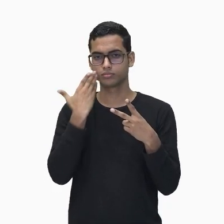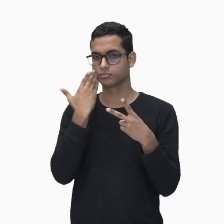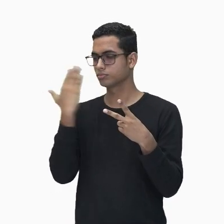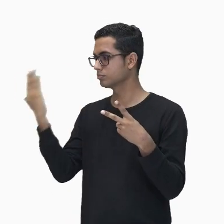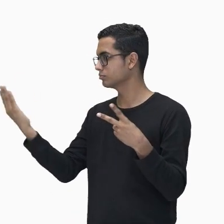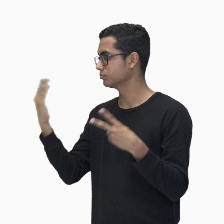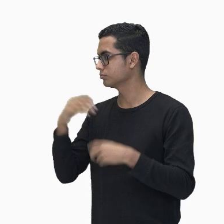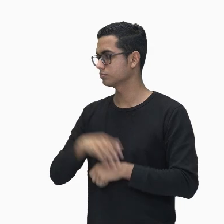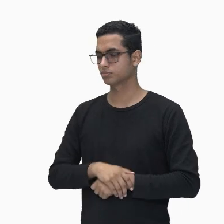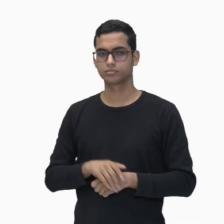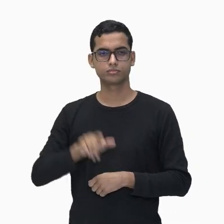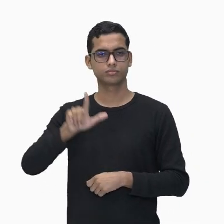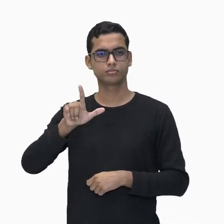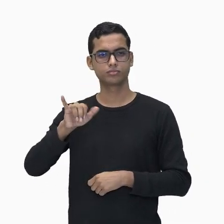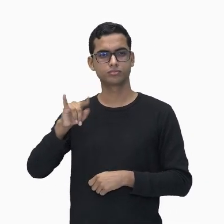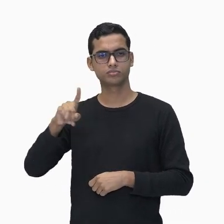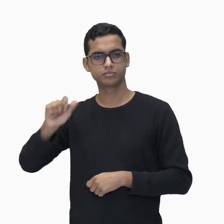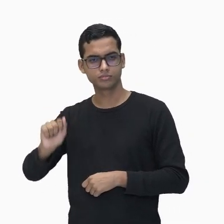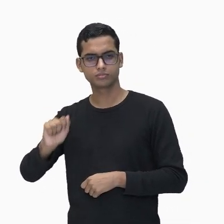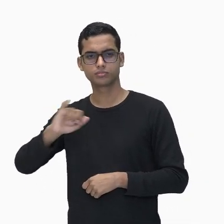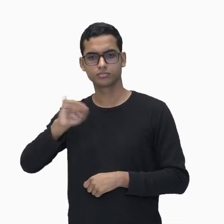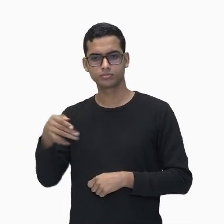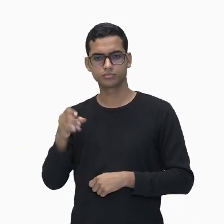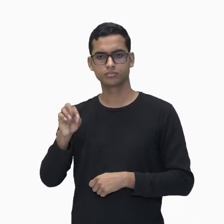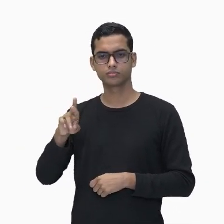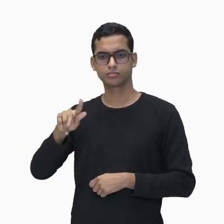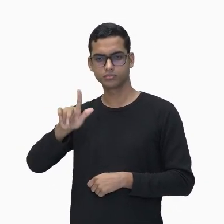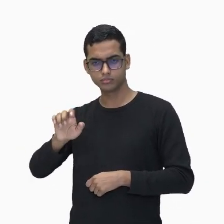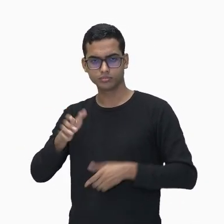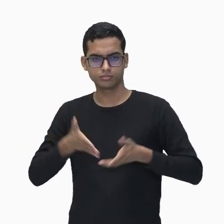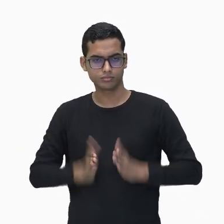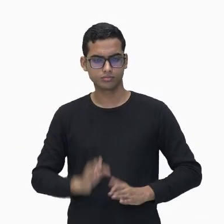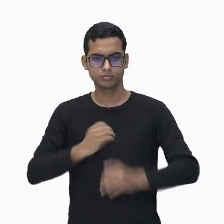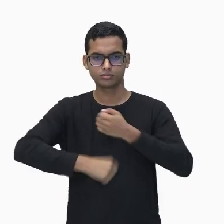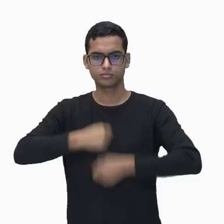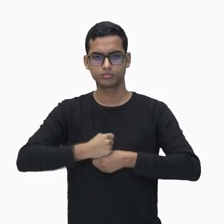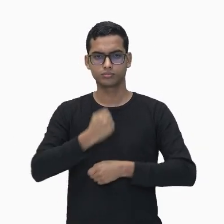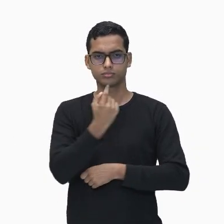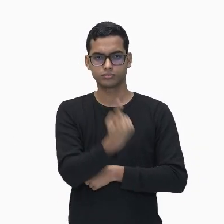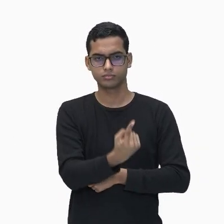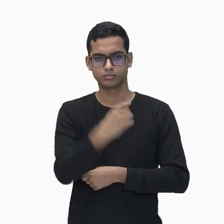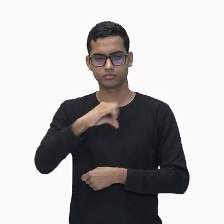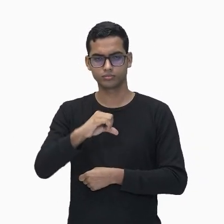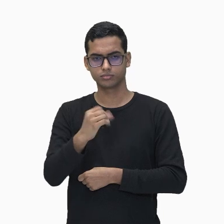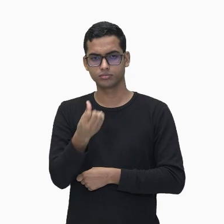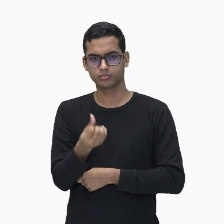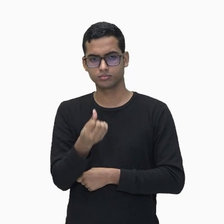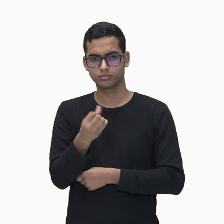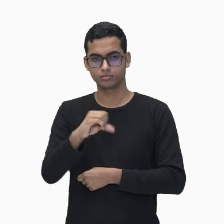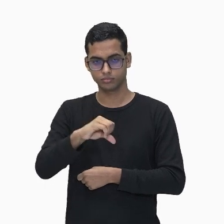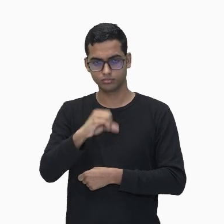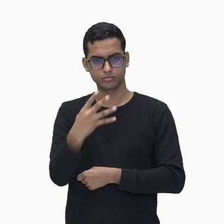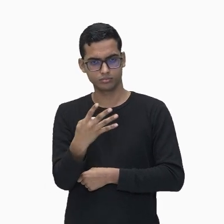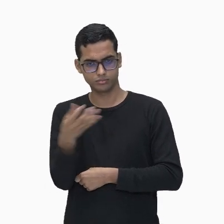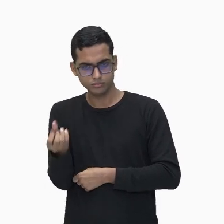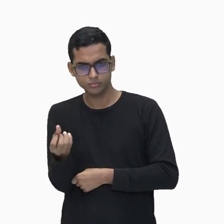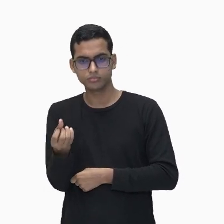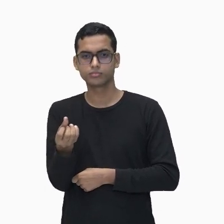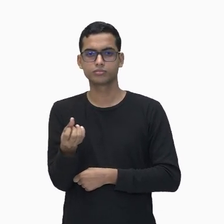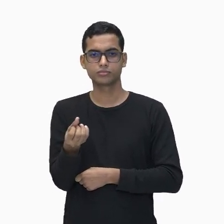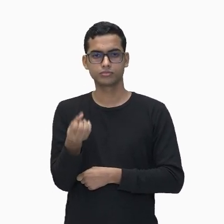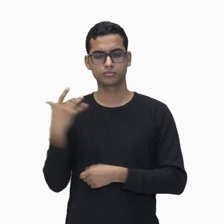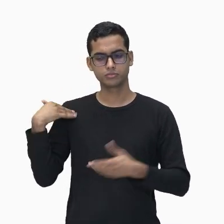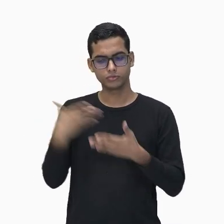escolhemos para esta aula é Lídia Jorge, nascida em 1946 e ainda em atividade. É uma